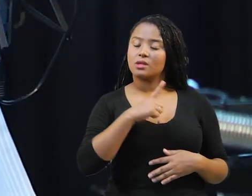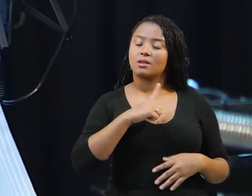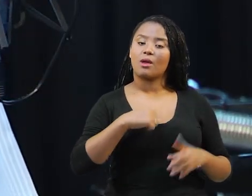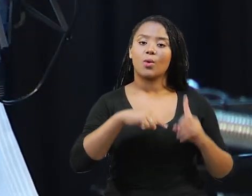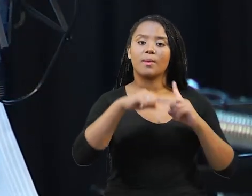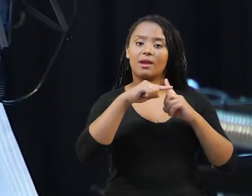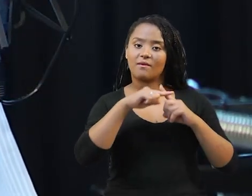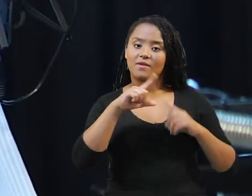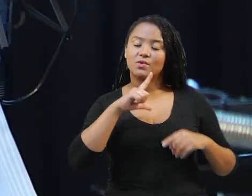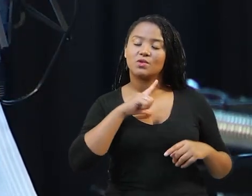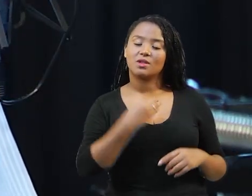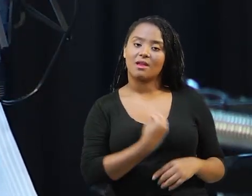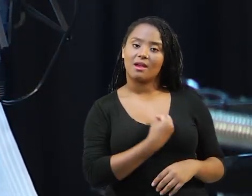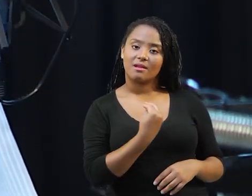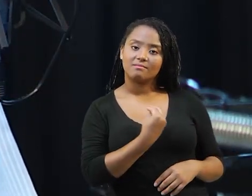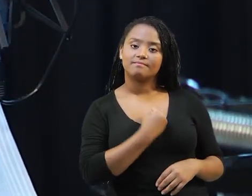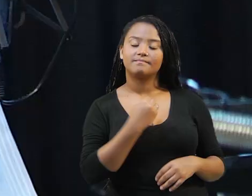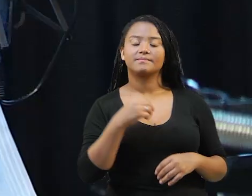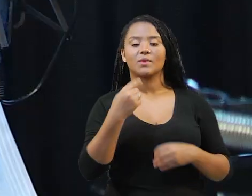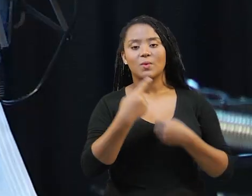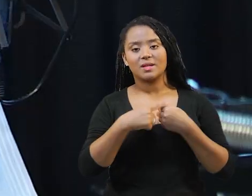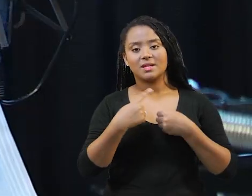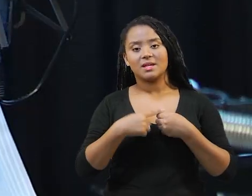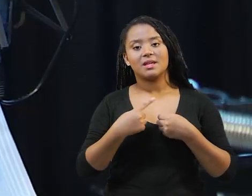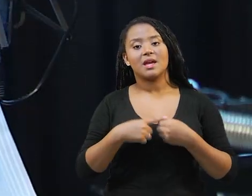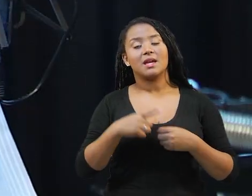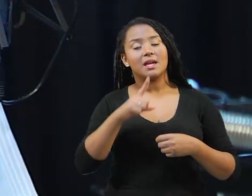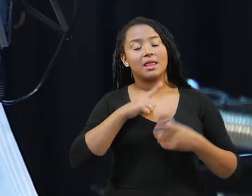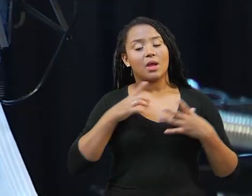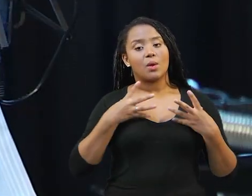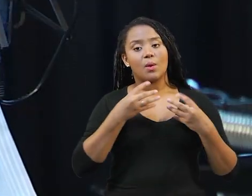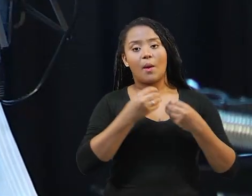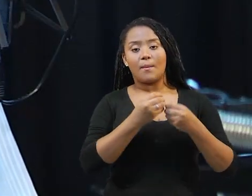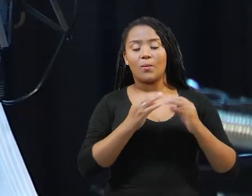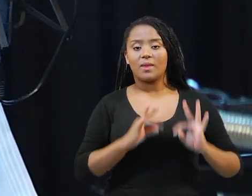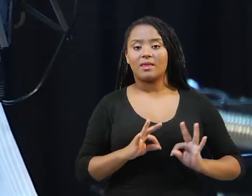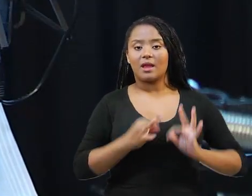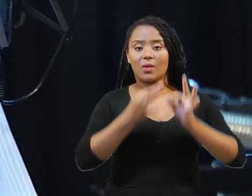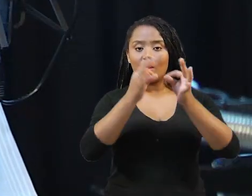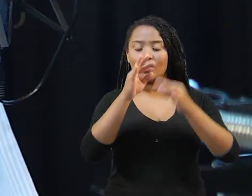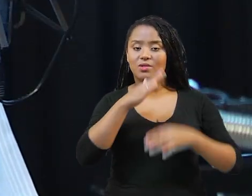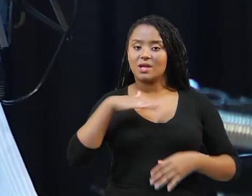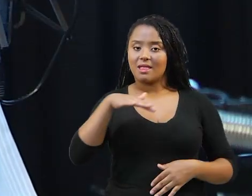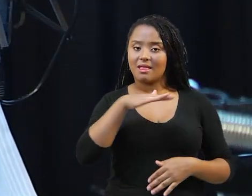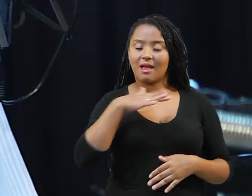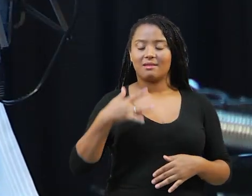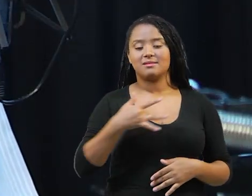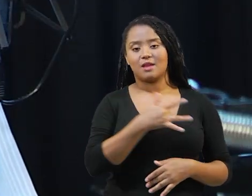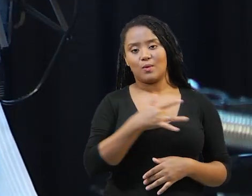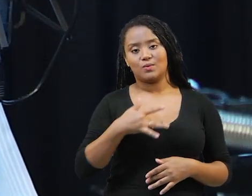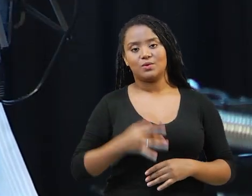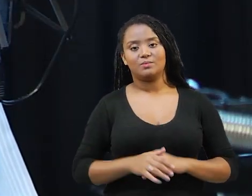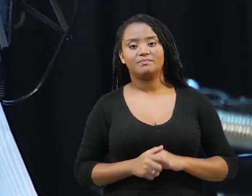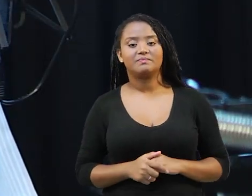temos esse privilégio de estarmos numa cidade que oferece muita tecnologia na área da saúde.